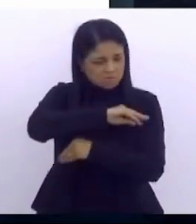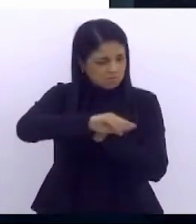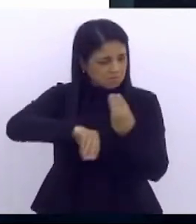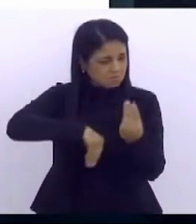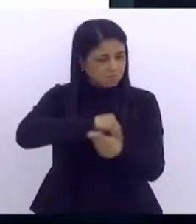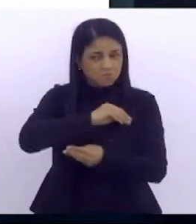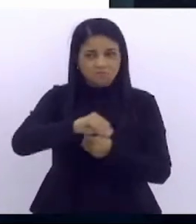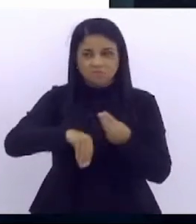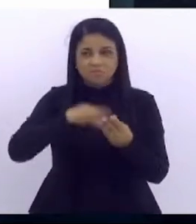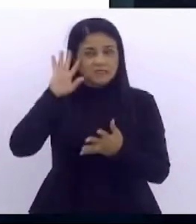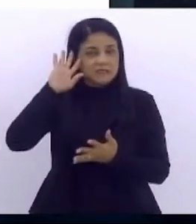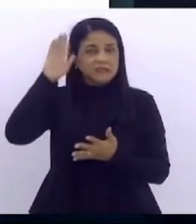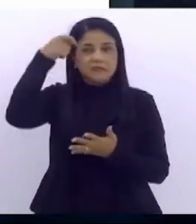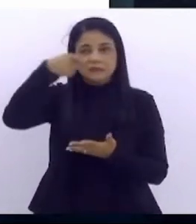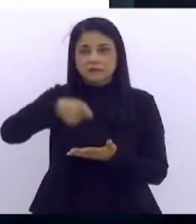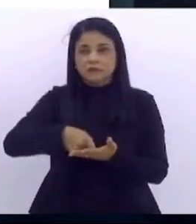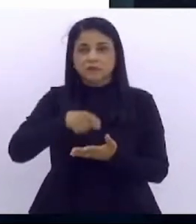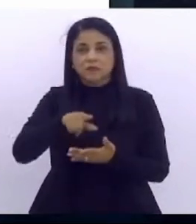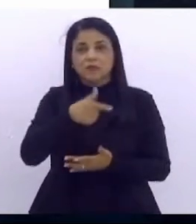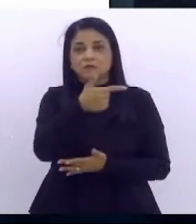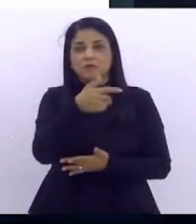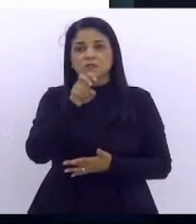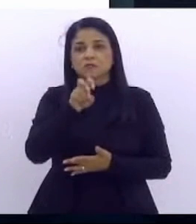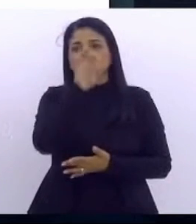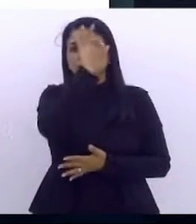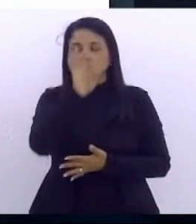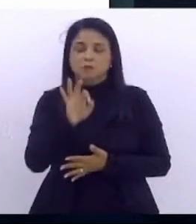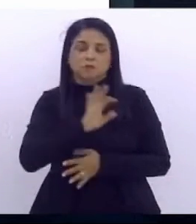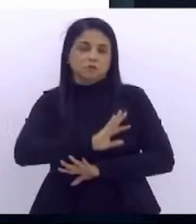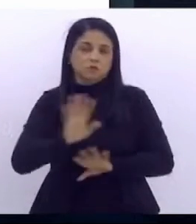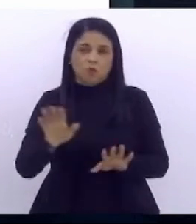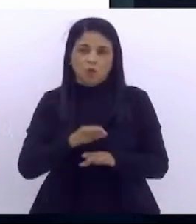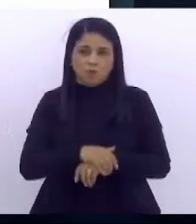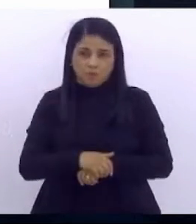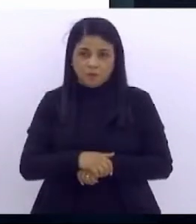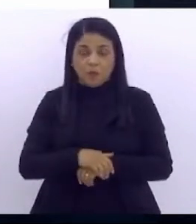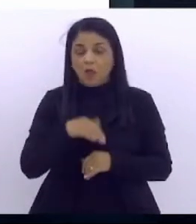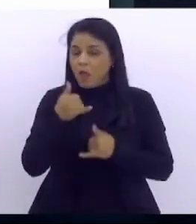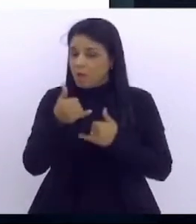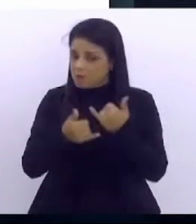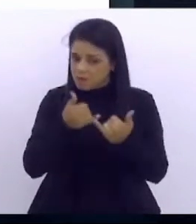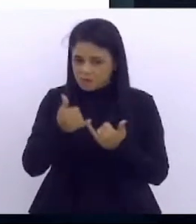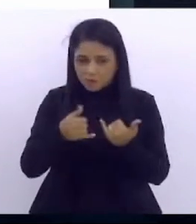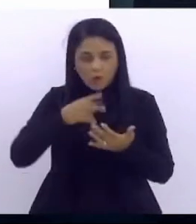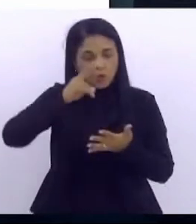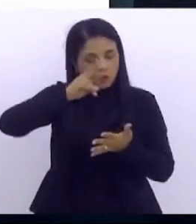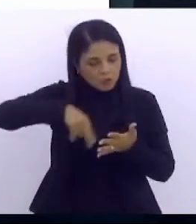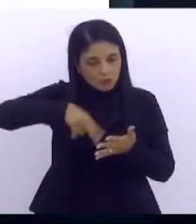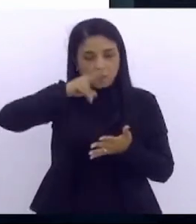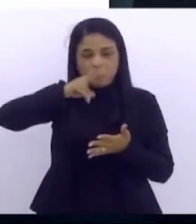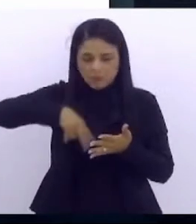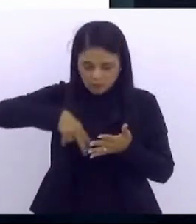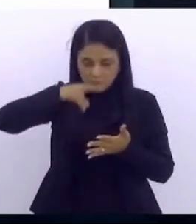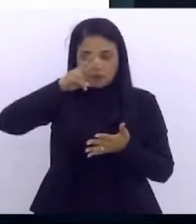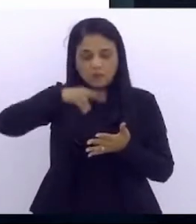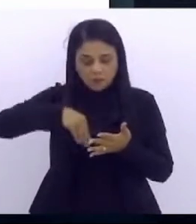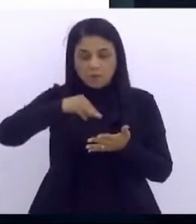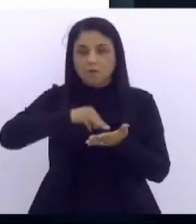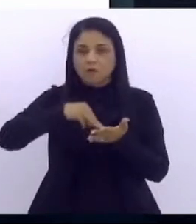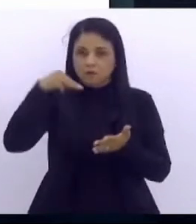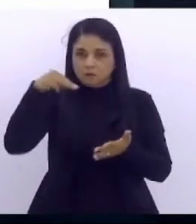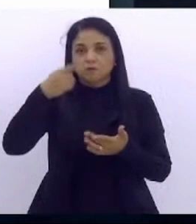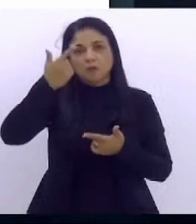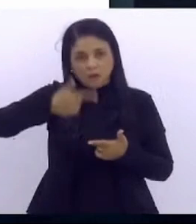e tomaram a decisão de usar 25%. Eu não estou brincando, eu li e reli várias vezes a metodologia